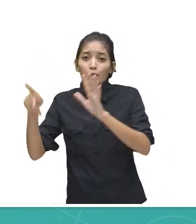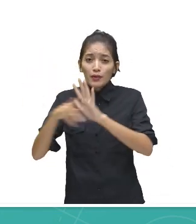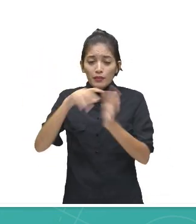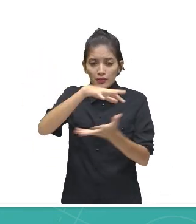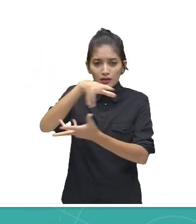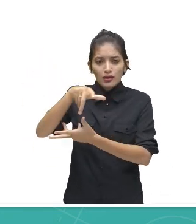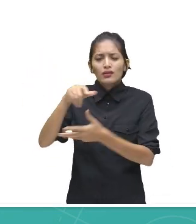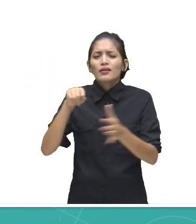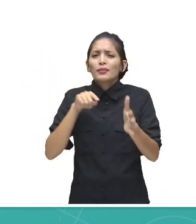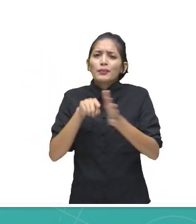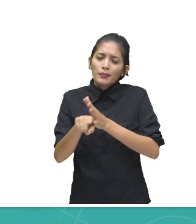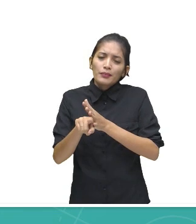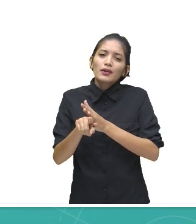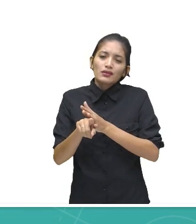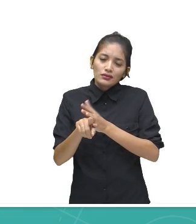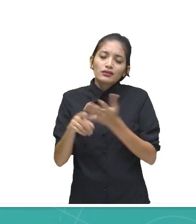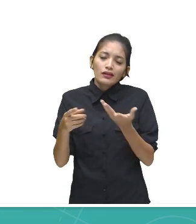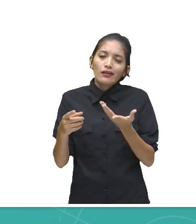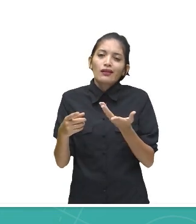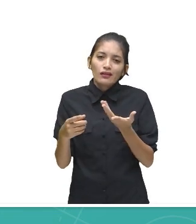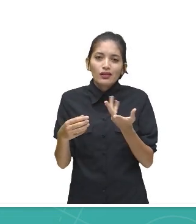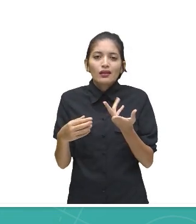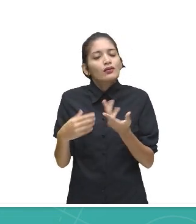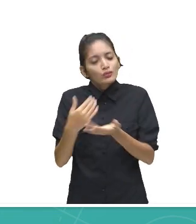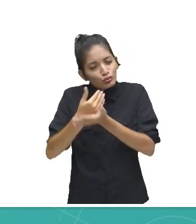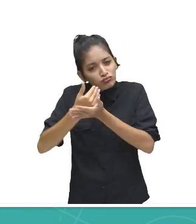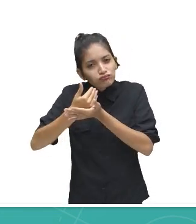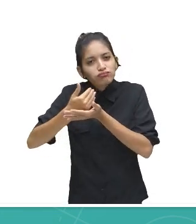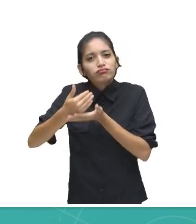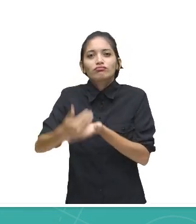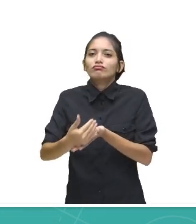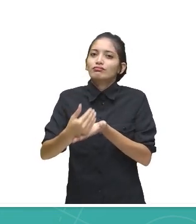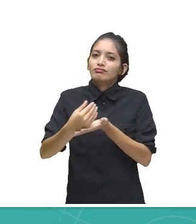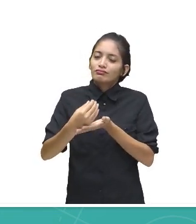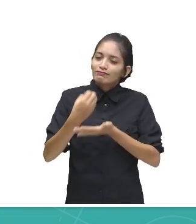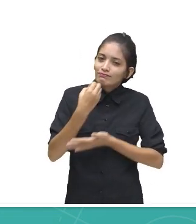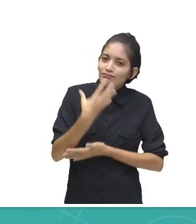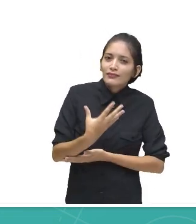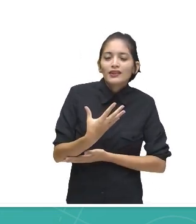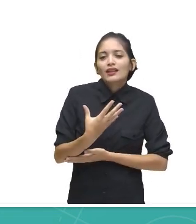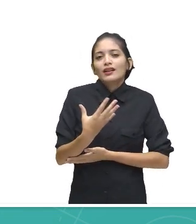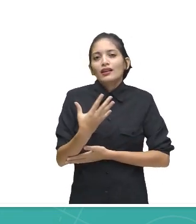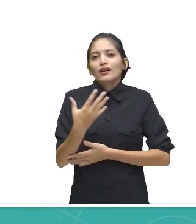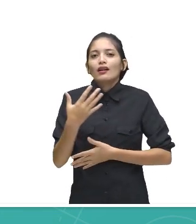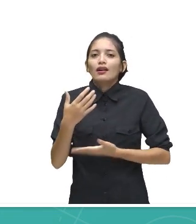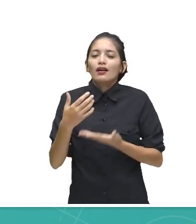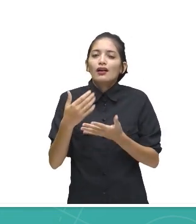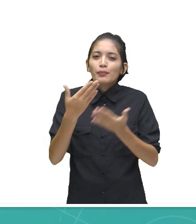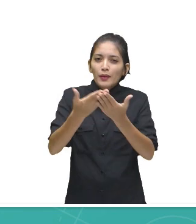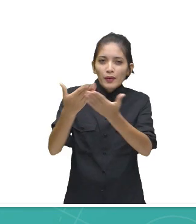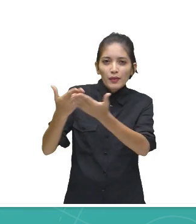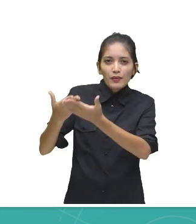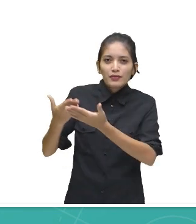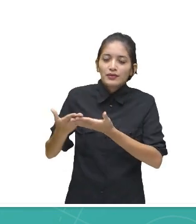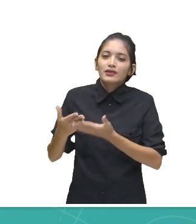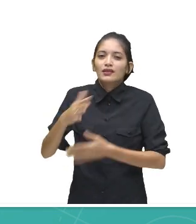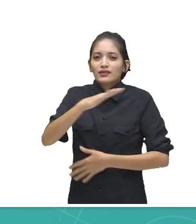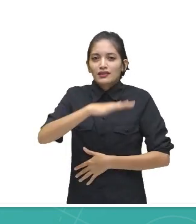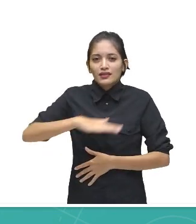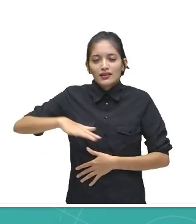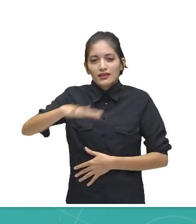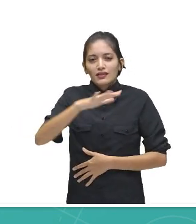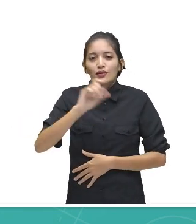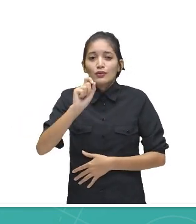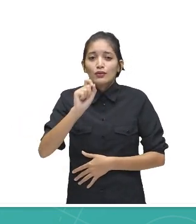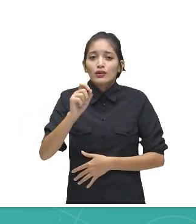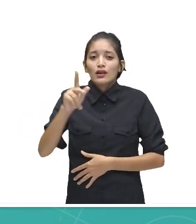Essas perguntas são realmente, né, para a gente iniciar bem aí a nossa aula, né? Zonas que, no